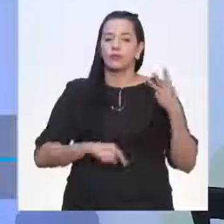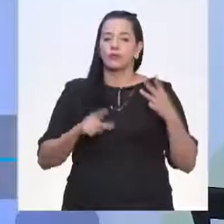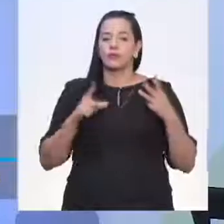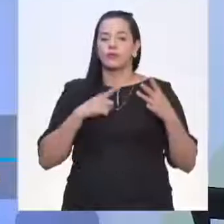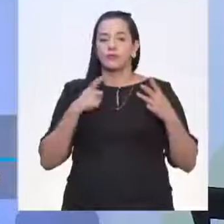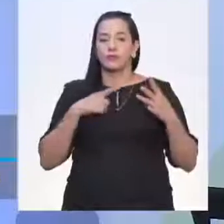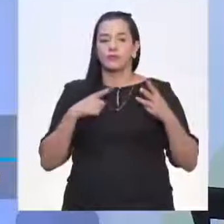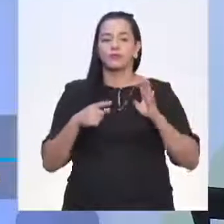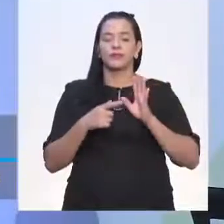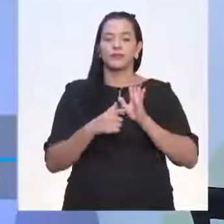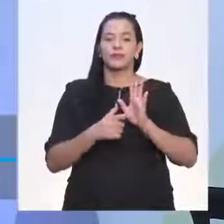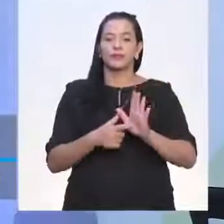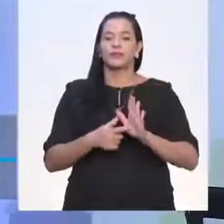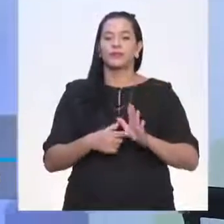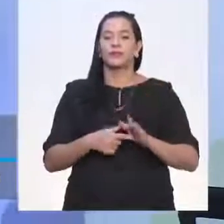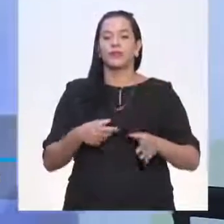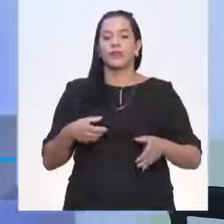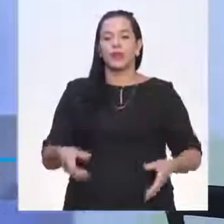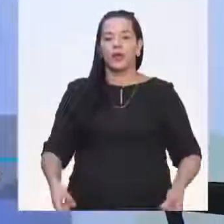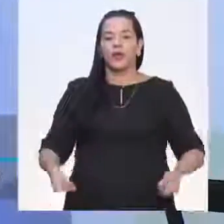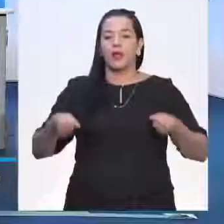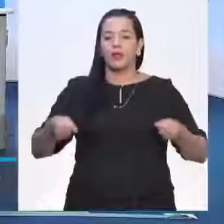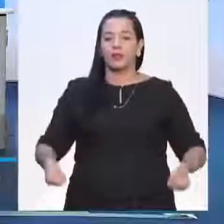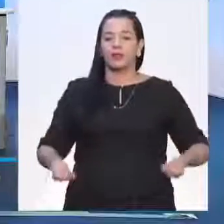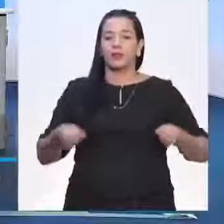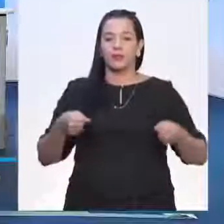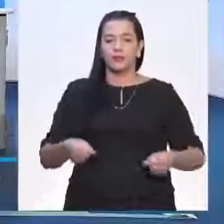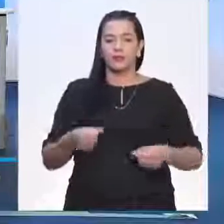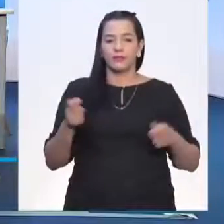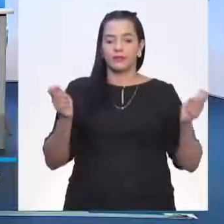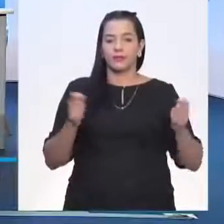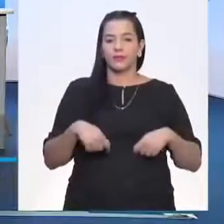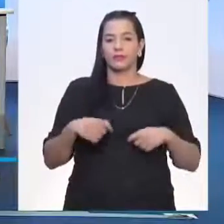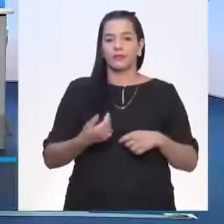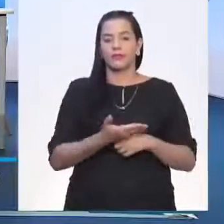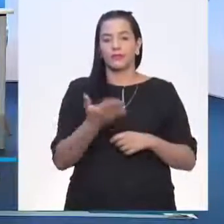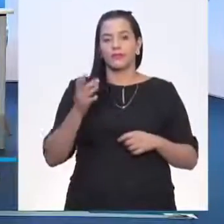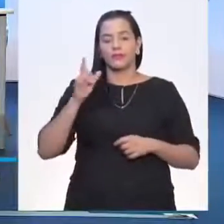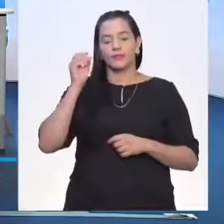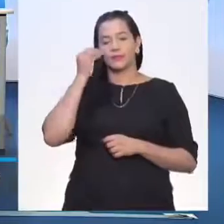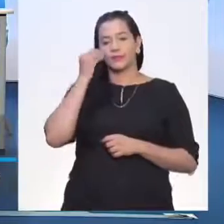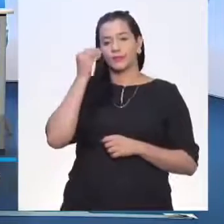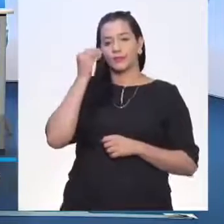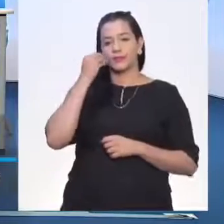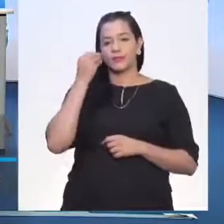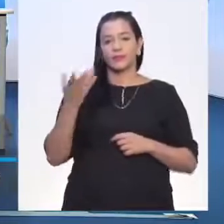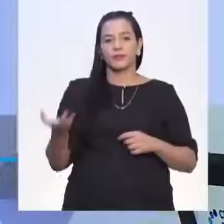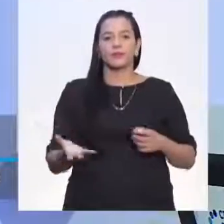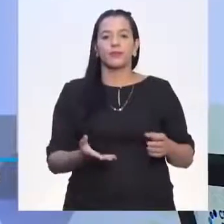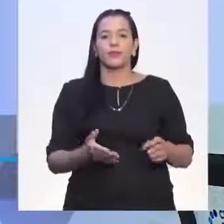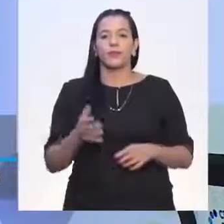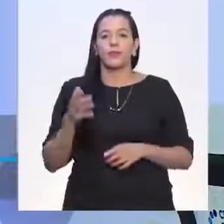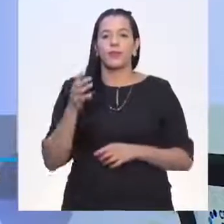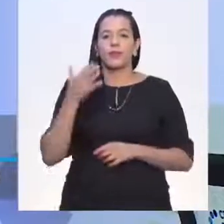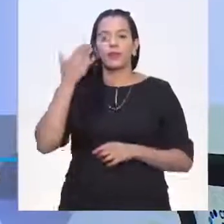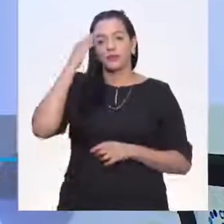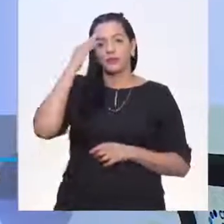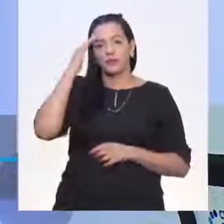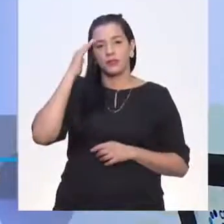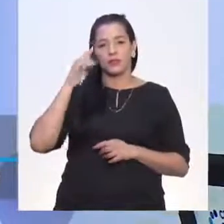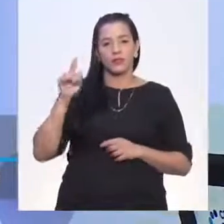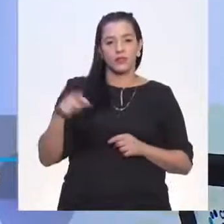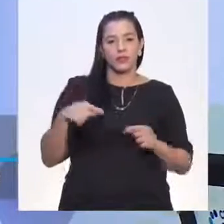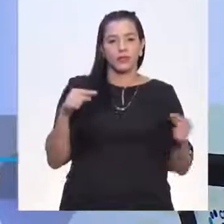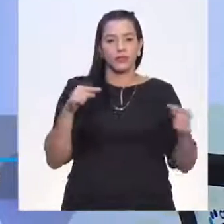e identificar isso daí, que é um exercício bacana de fazer assim, essa alavanca é interpotente, aquela é interresistente. Isso aqui é um tipo de alavanca?